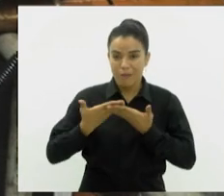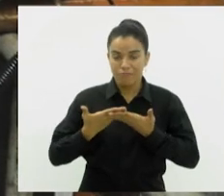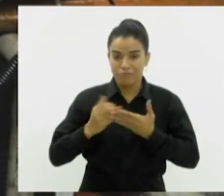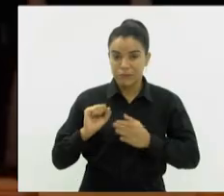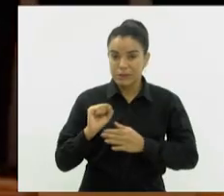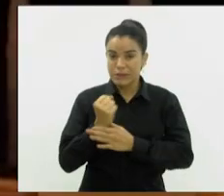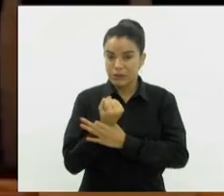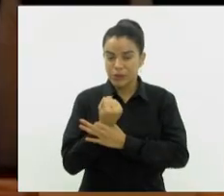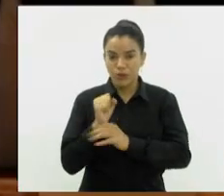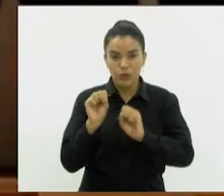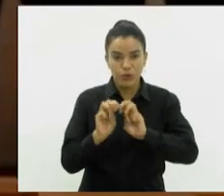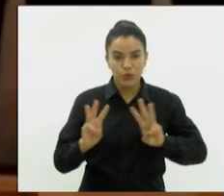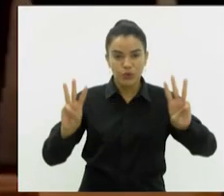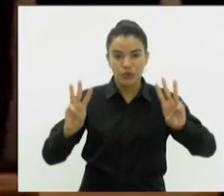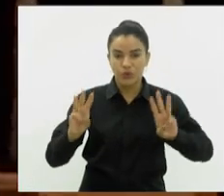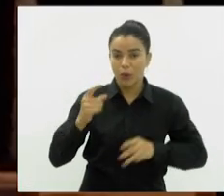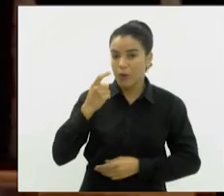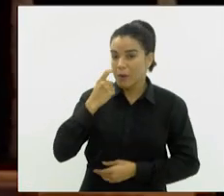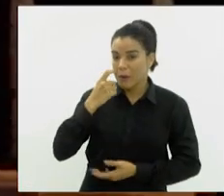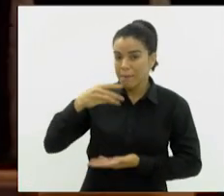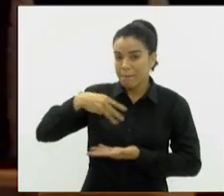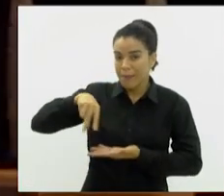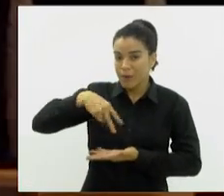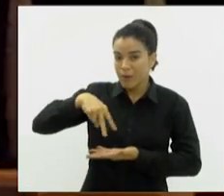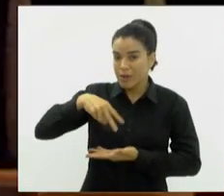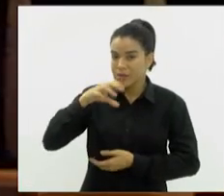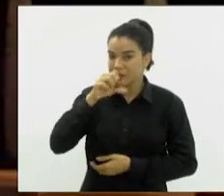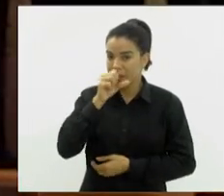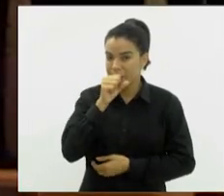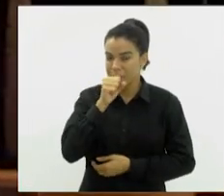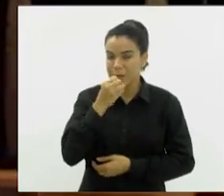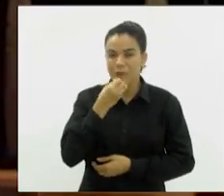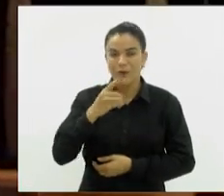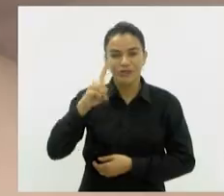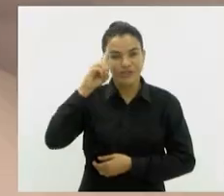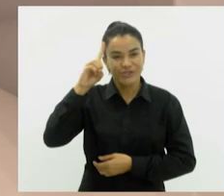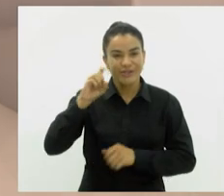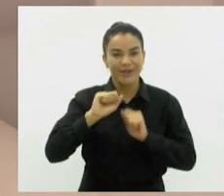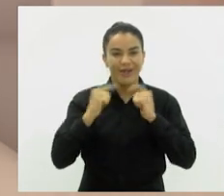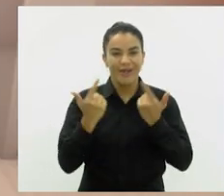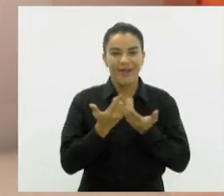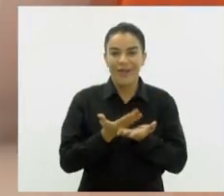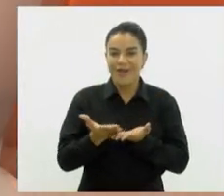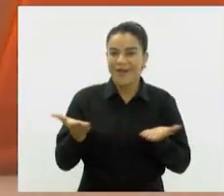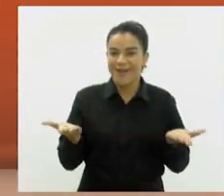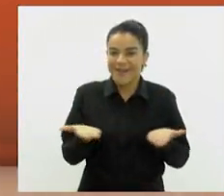reforçada para o show de Madona neste sábado o bom dia alerge começa agora